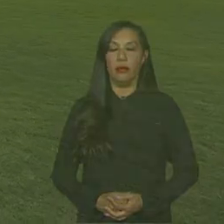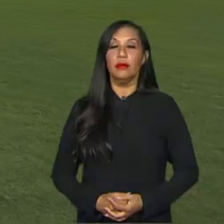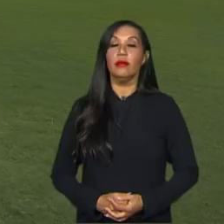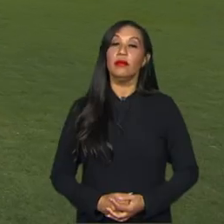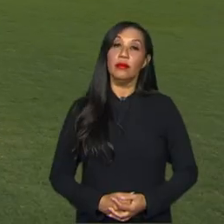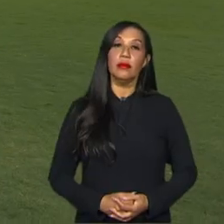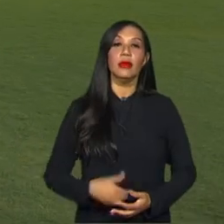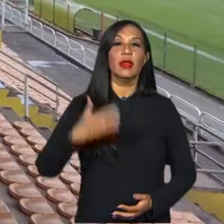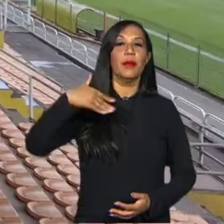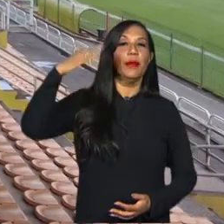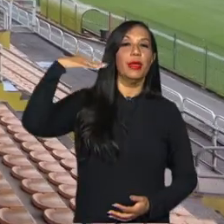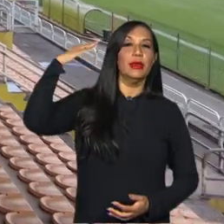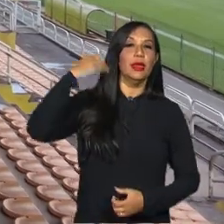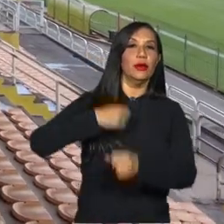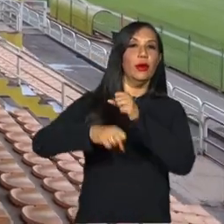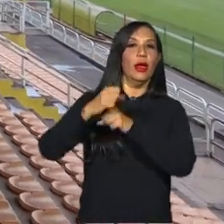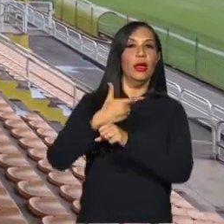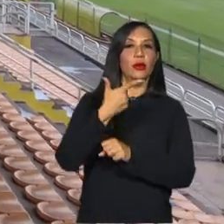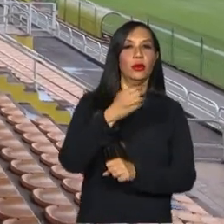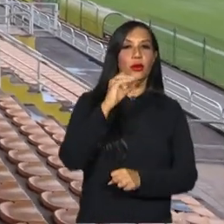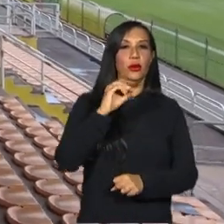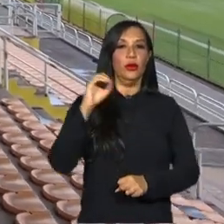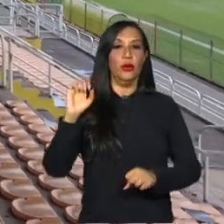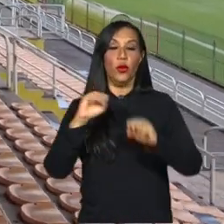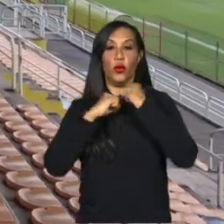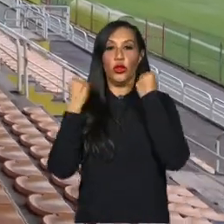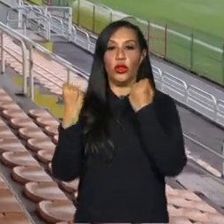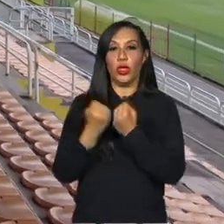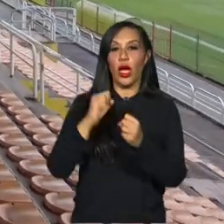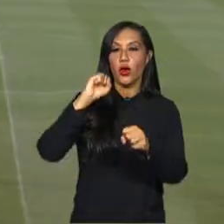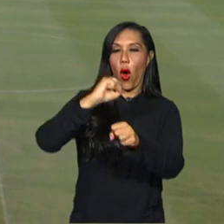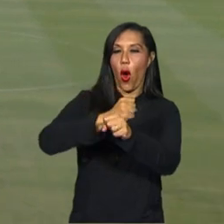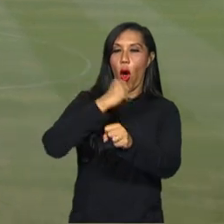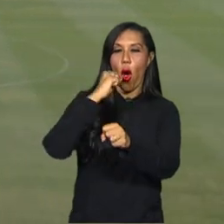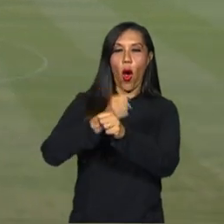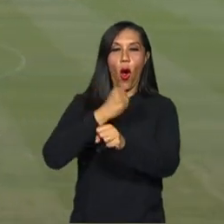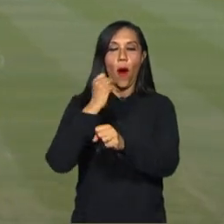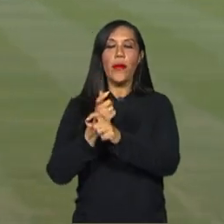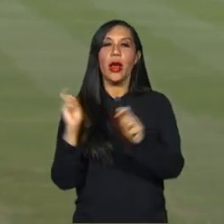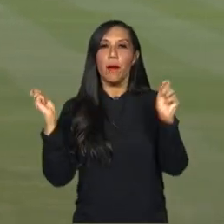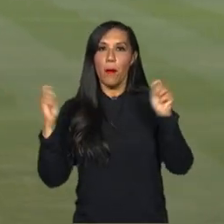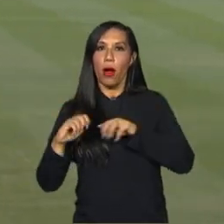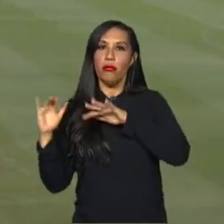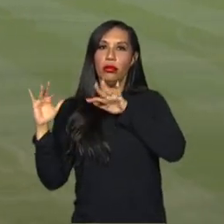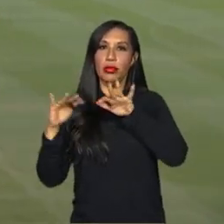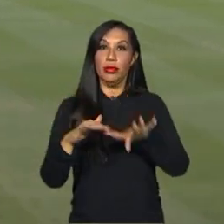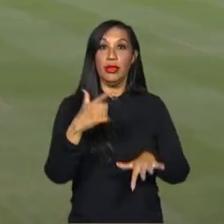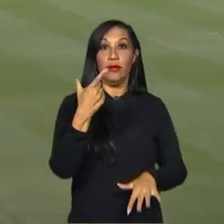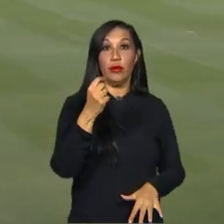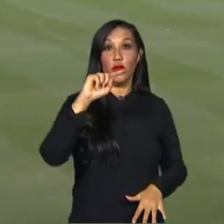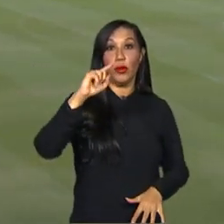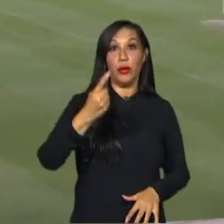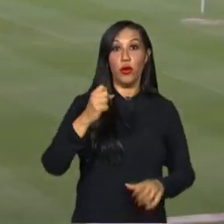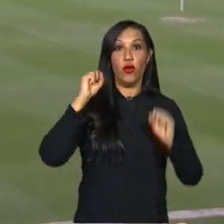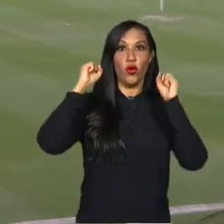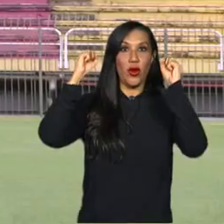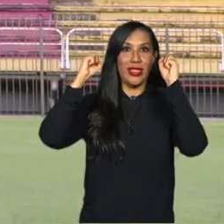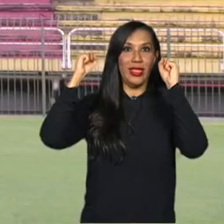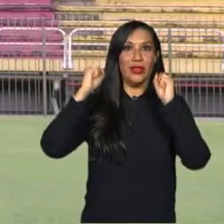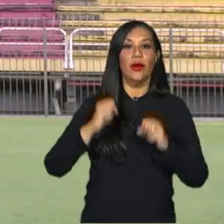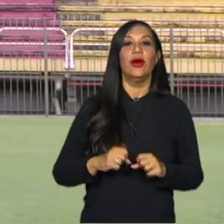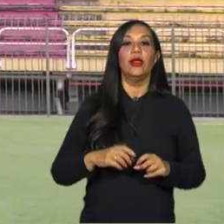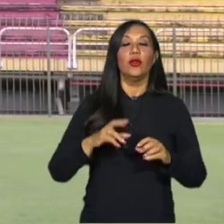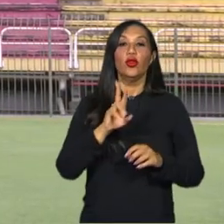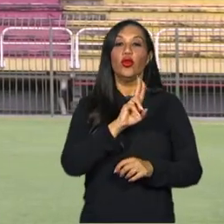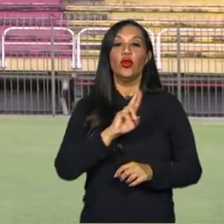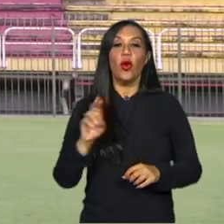Em meados dos anos 2000, o estádio foi reconstruído com capacidade para 20 mil torcedores. Já com